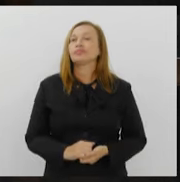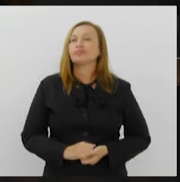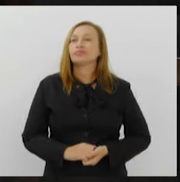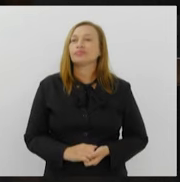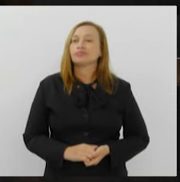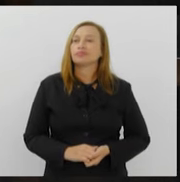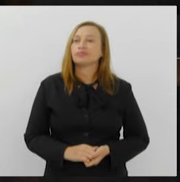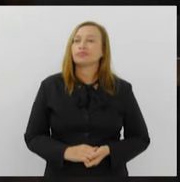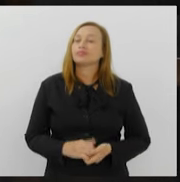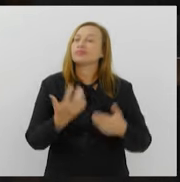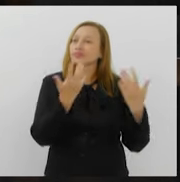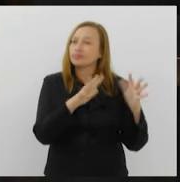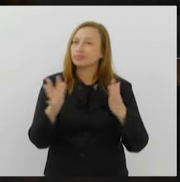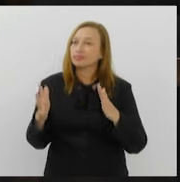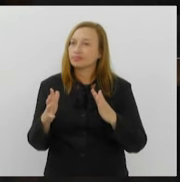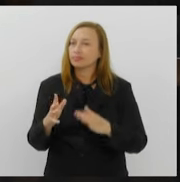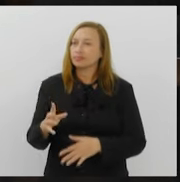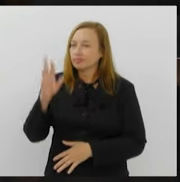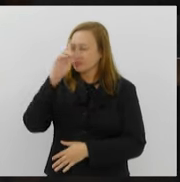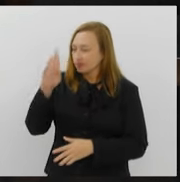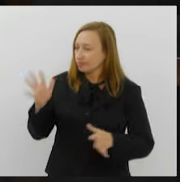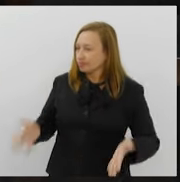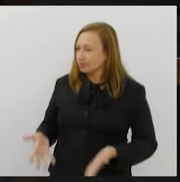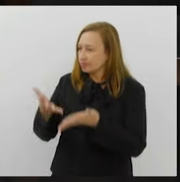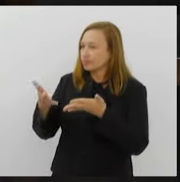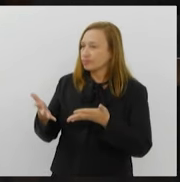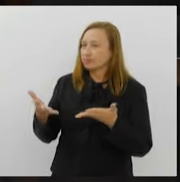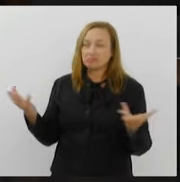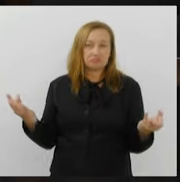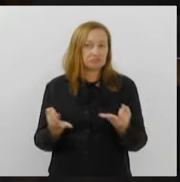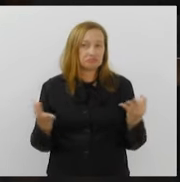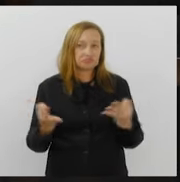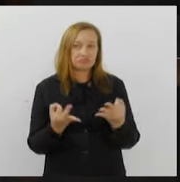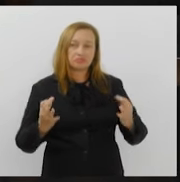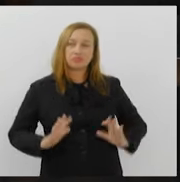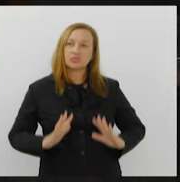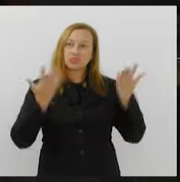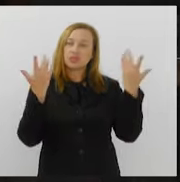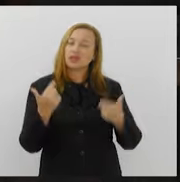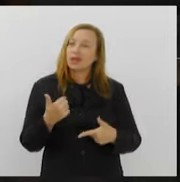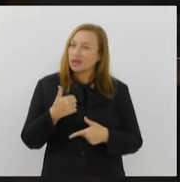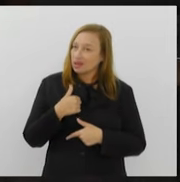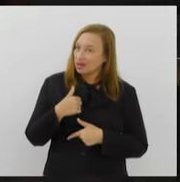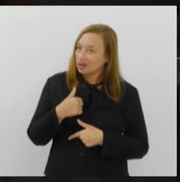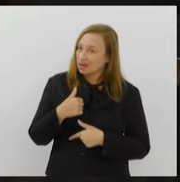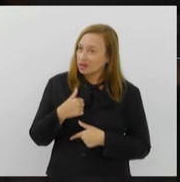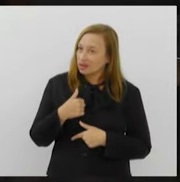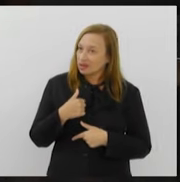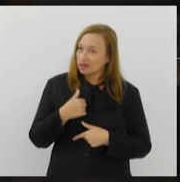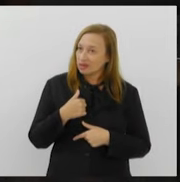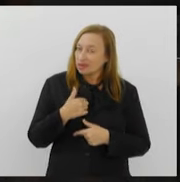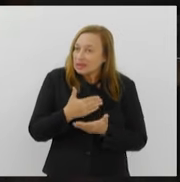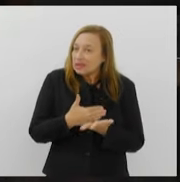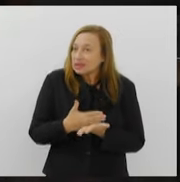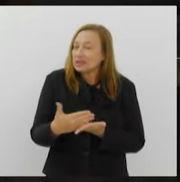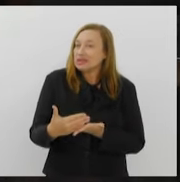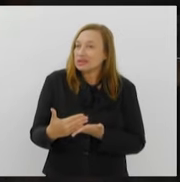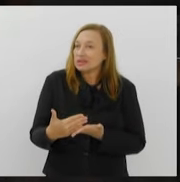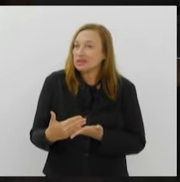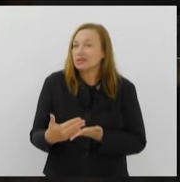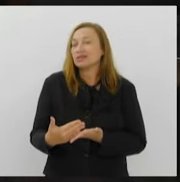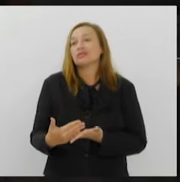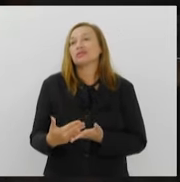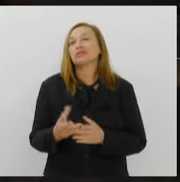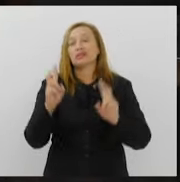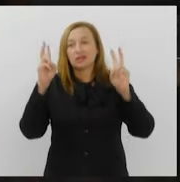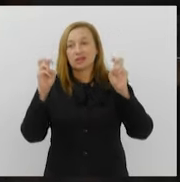Autista, e saudar Vossa Excelência pela iniciativa. O evento foi lindo e eu aqui como um copiloto dessa causa, porque Vossa